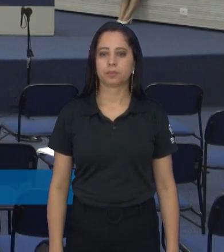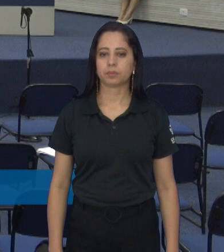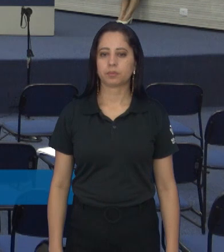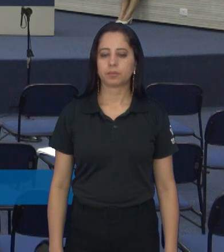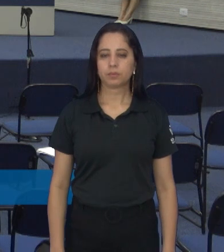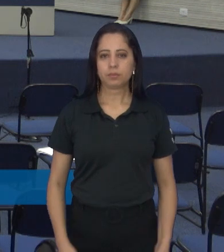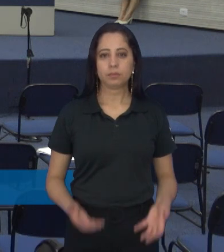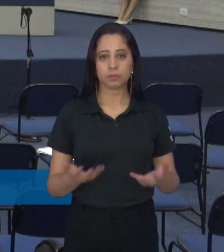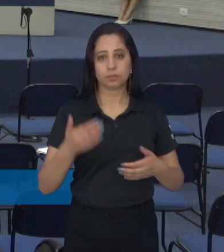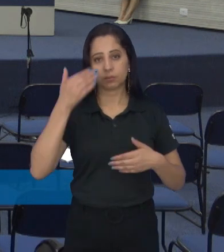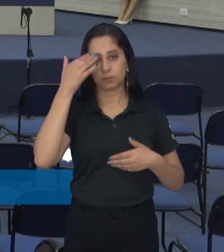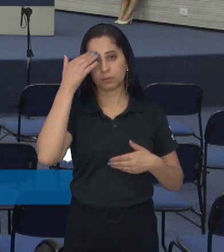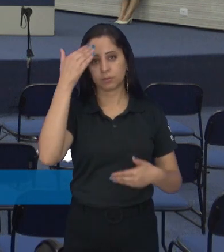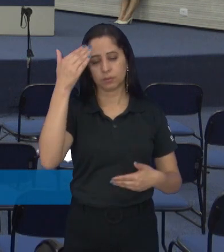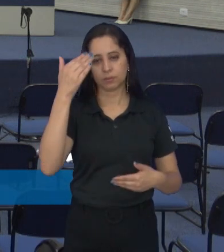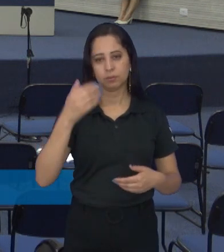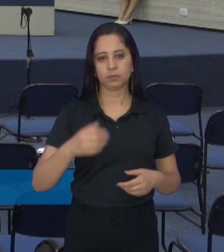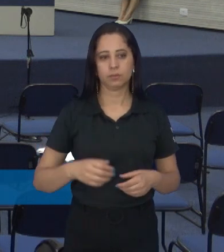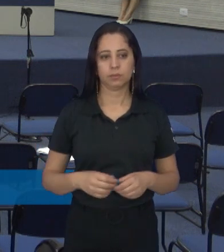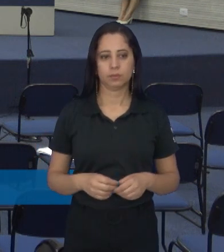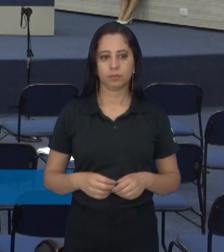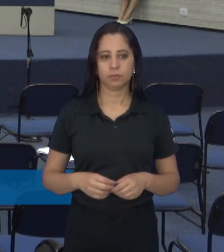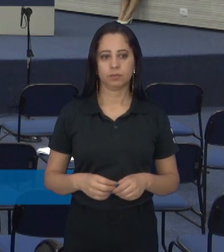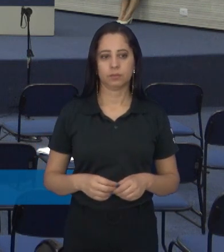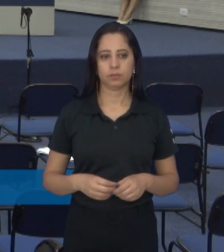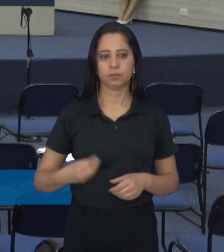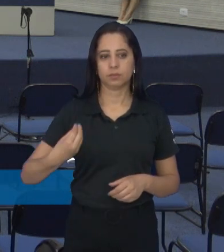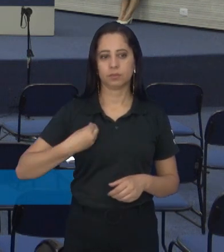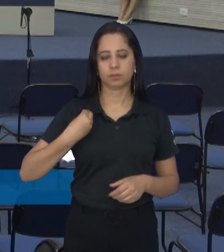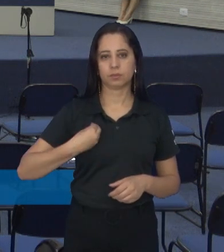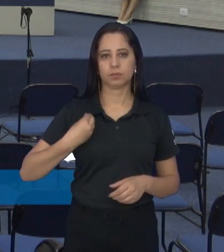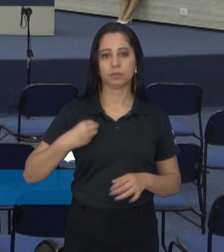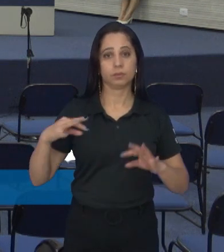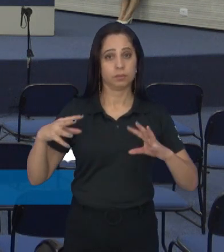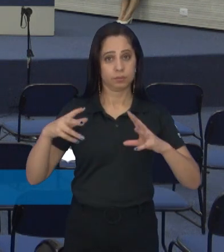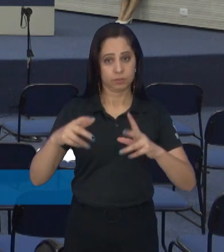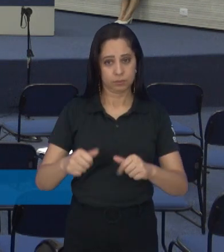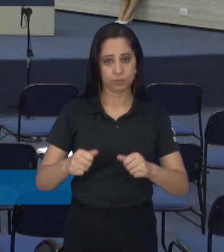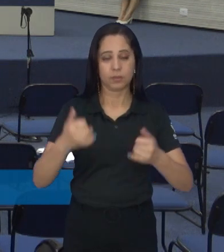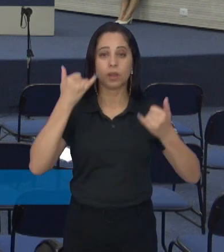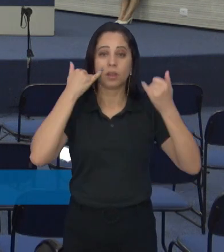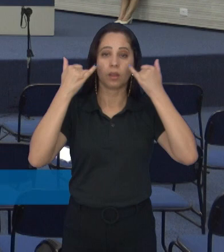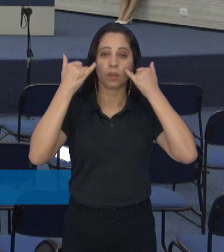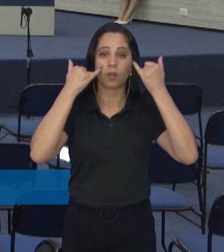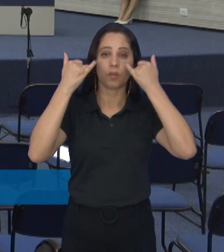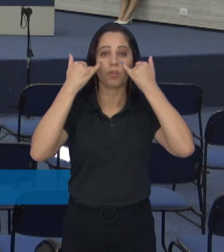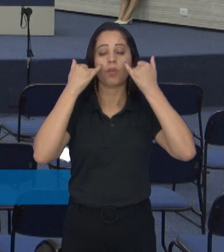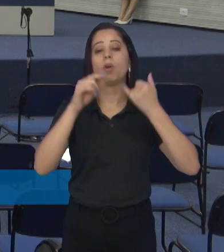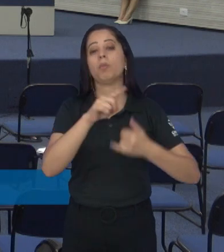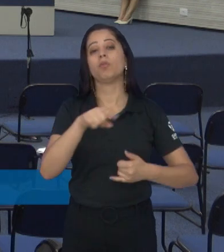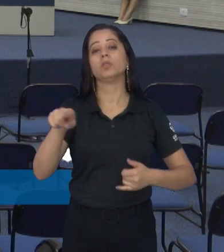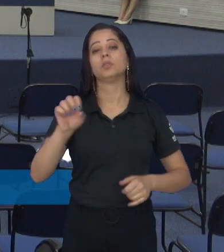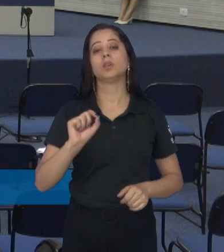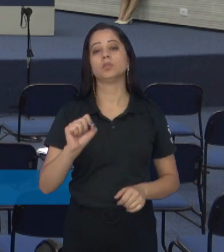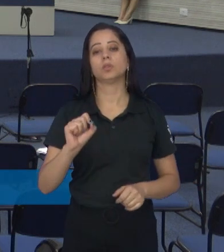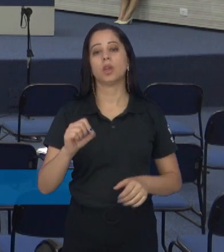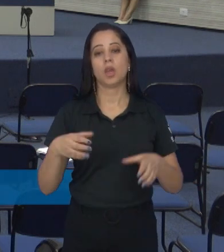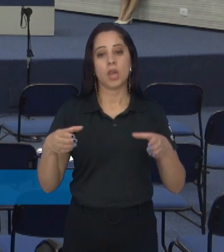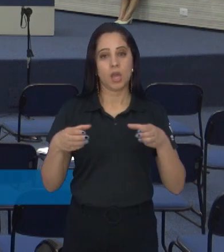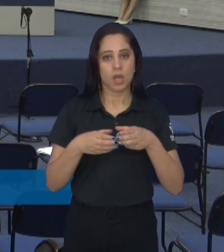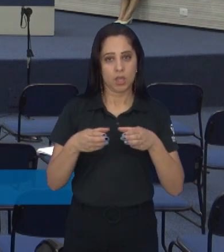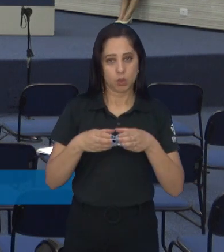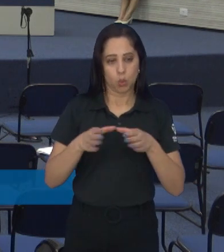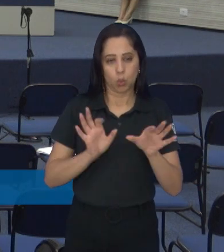Quero aqui agradecer a presença de todos os senhores Informo que esta comissão